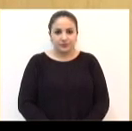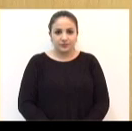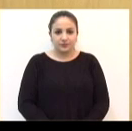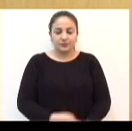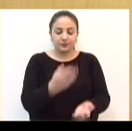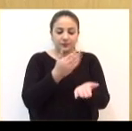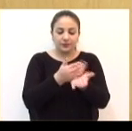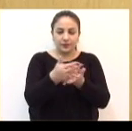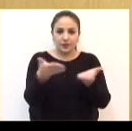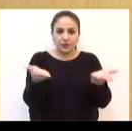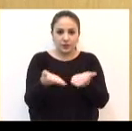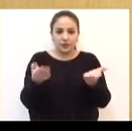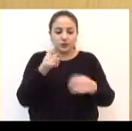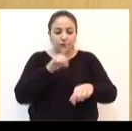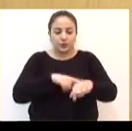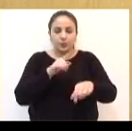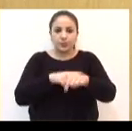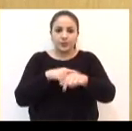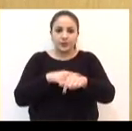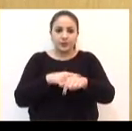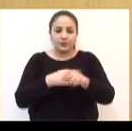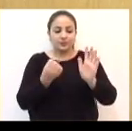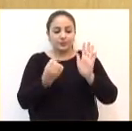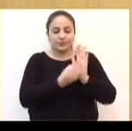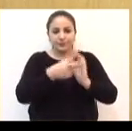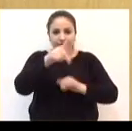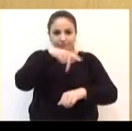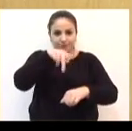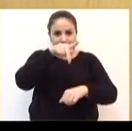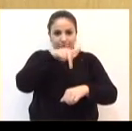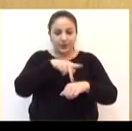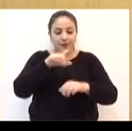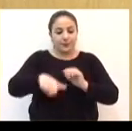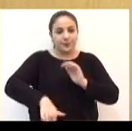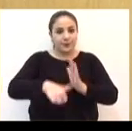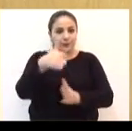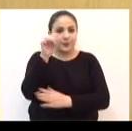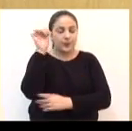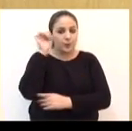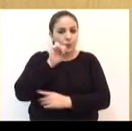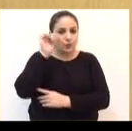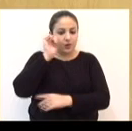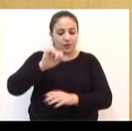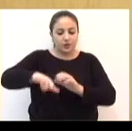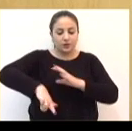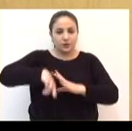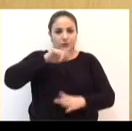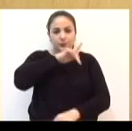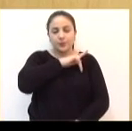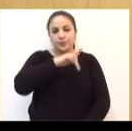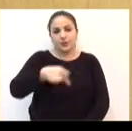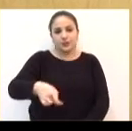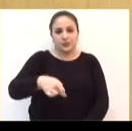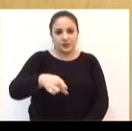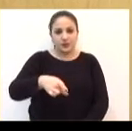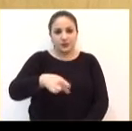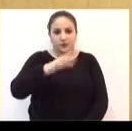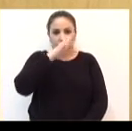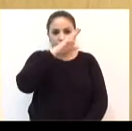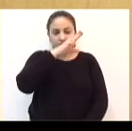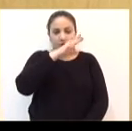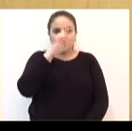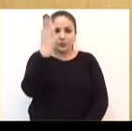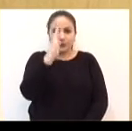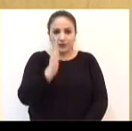Iniciou hoje um momento histórico para o país. A primeira mulher eleita para a presidência da República pode